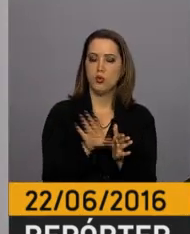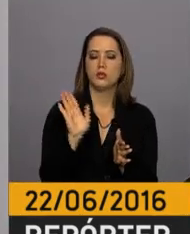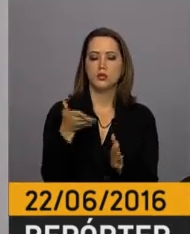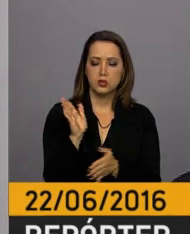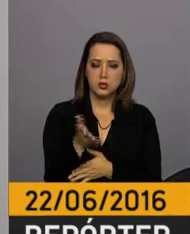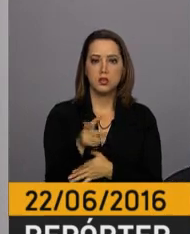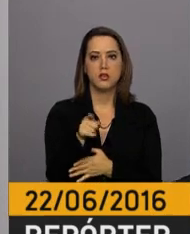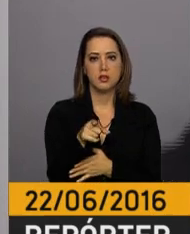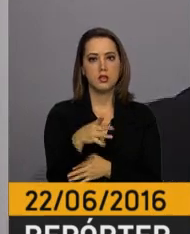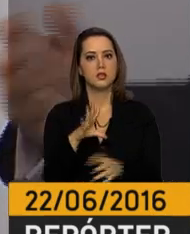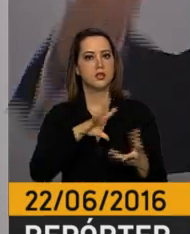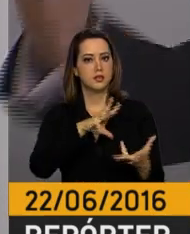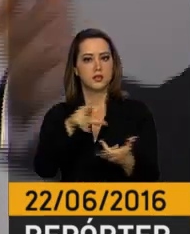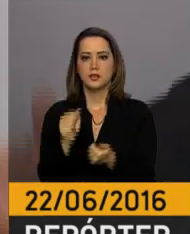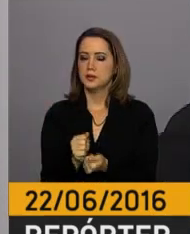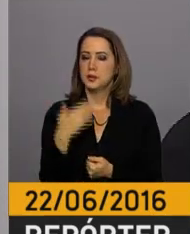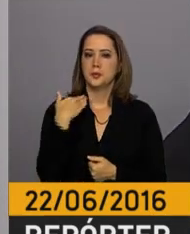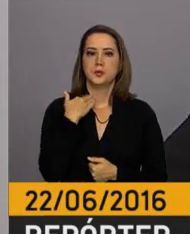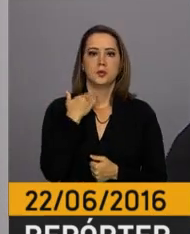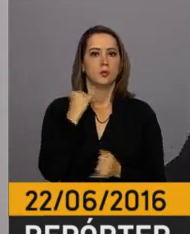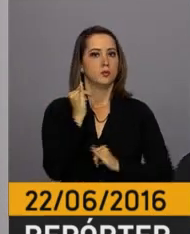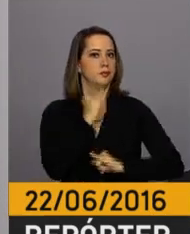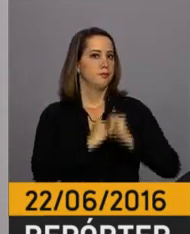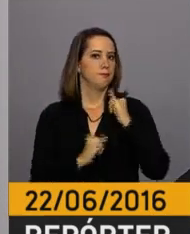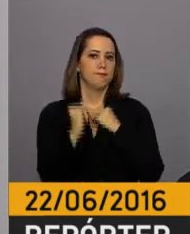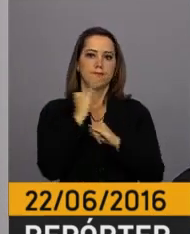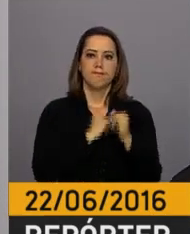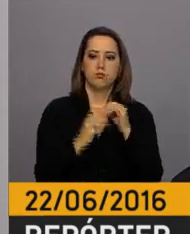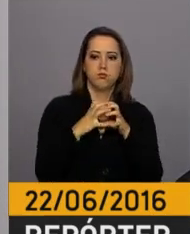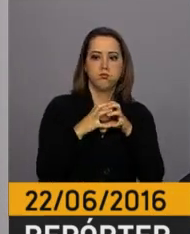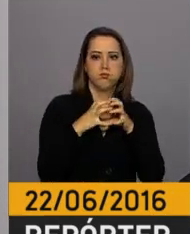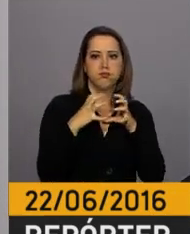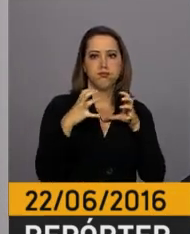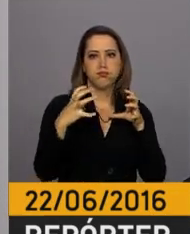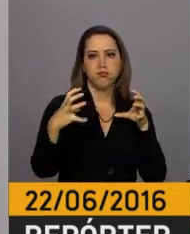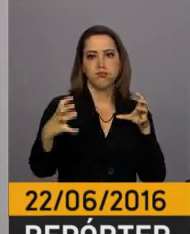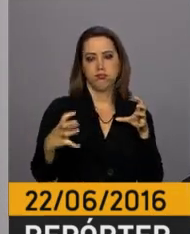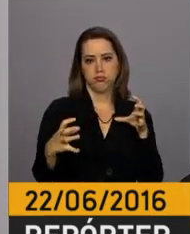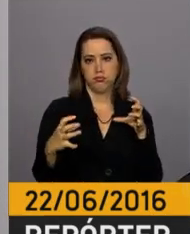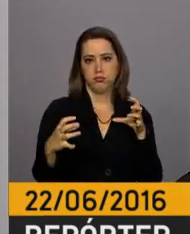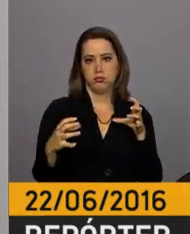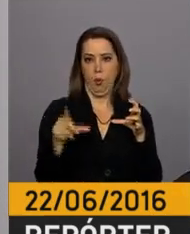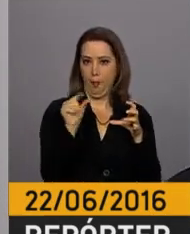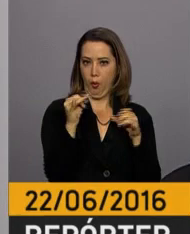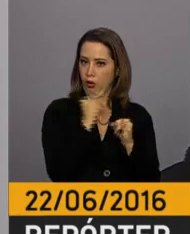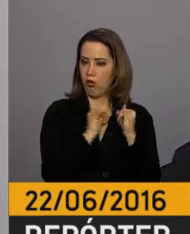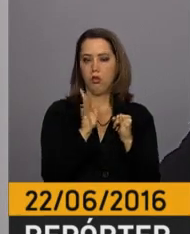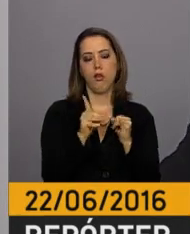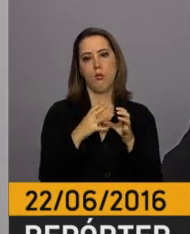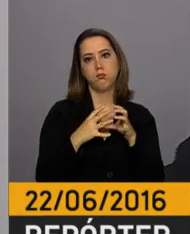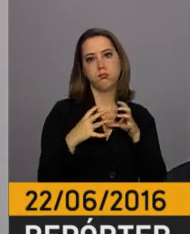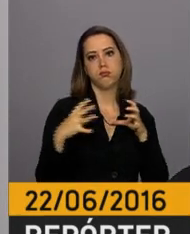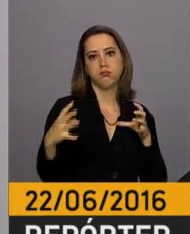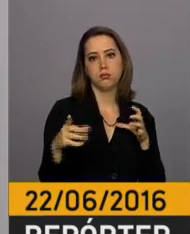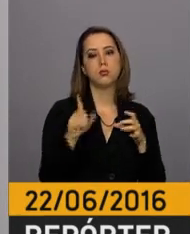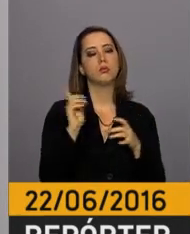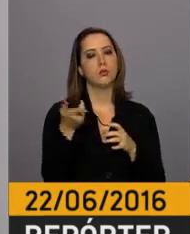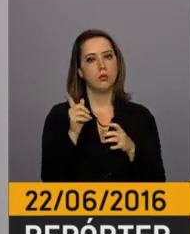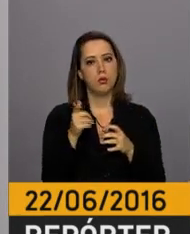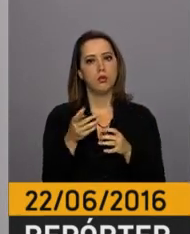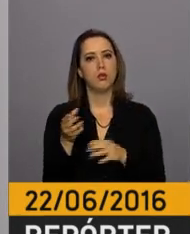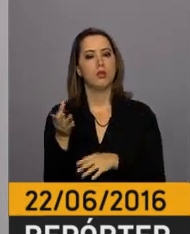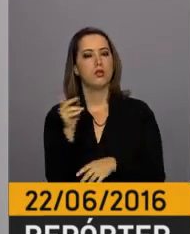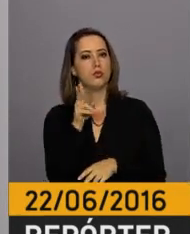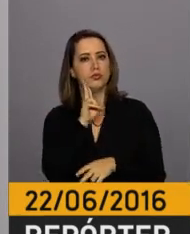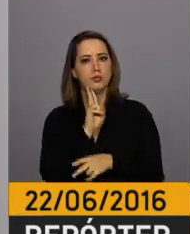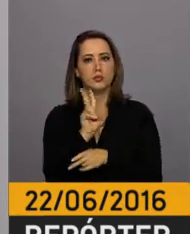literalmente os bancos de dados são mega imensos e já não se calculam nem mais em centenas de